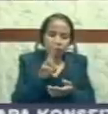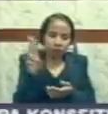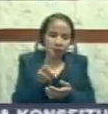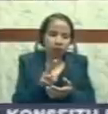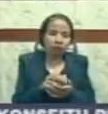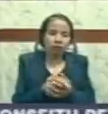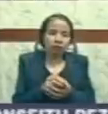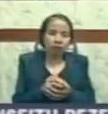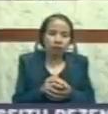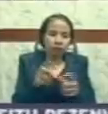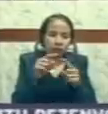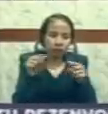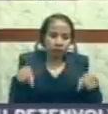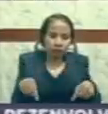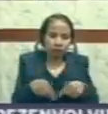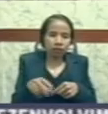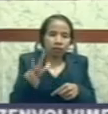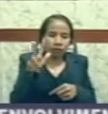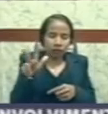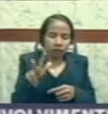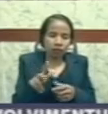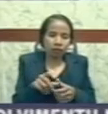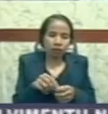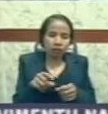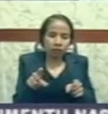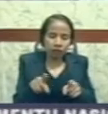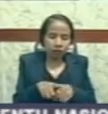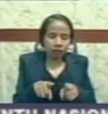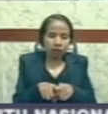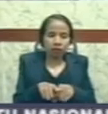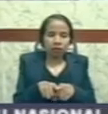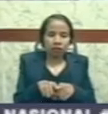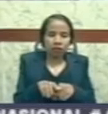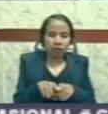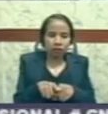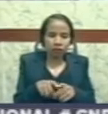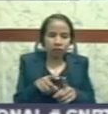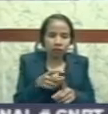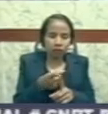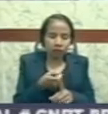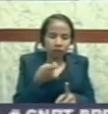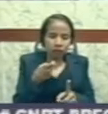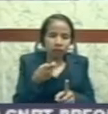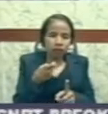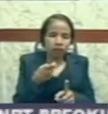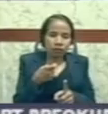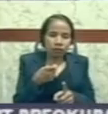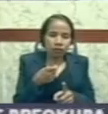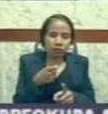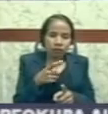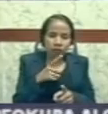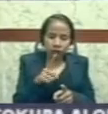por acaso, tabela 3, né, é uma recapitulação, Rossi Filafali, detalhes de Cernabema